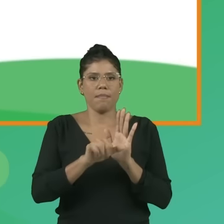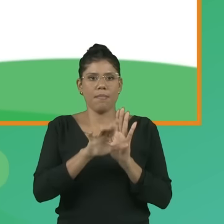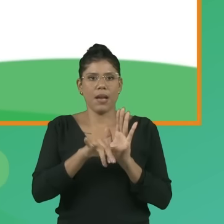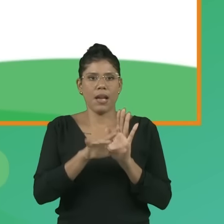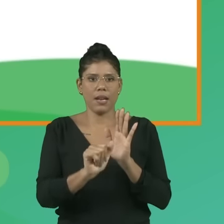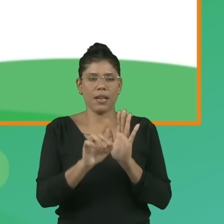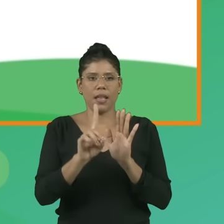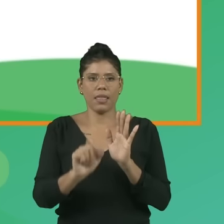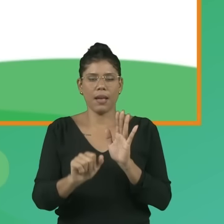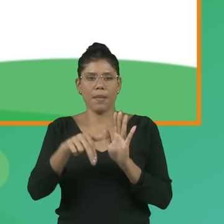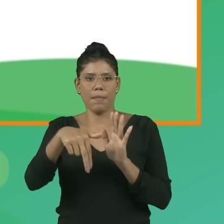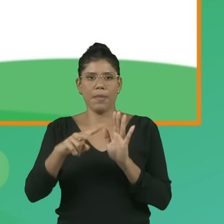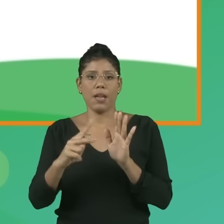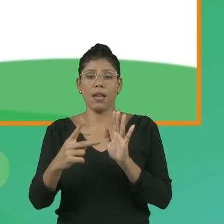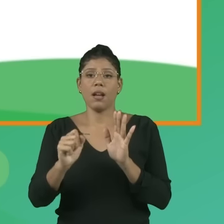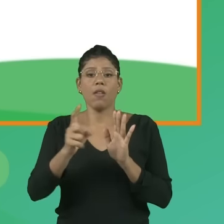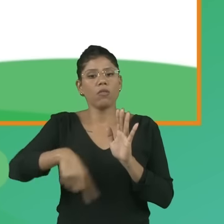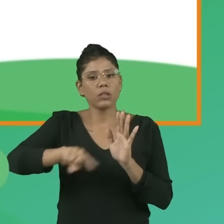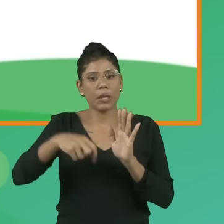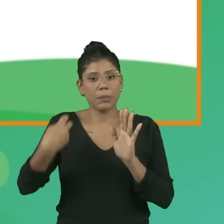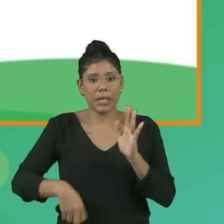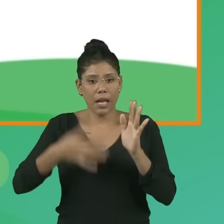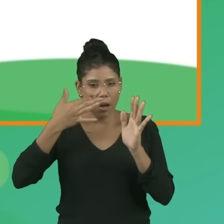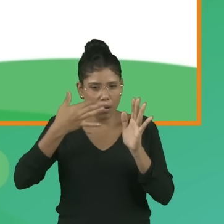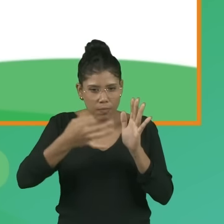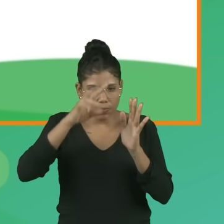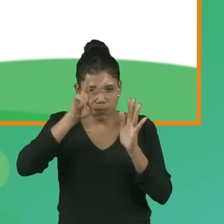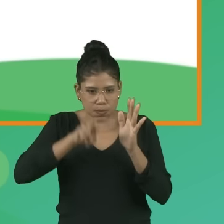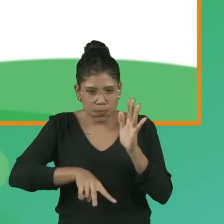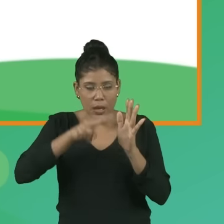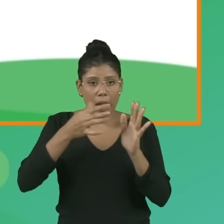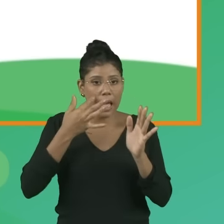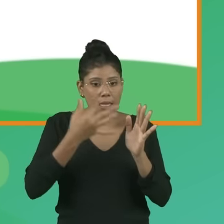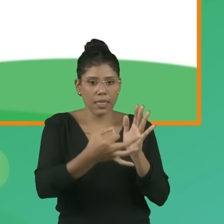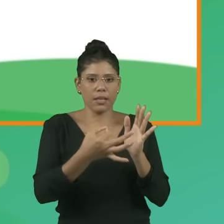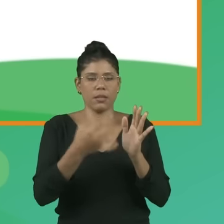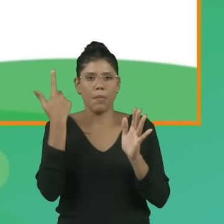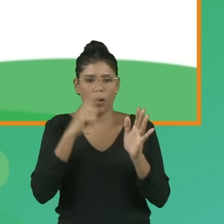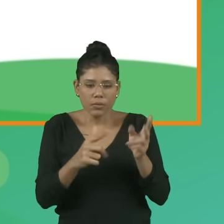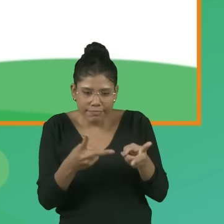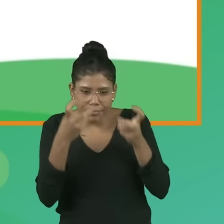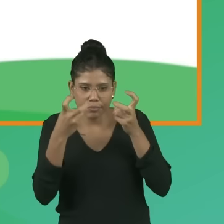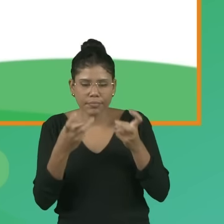importante. Então, leiam tudo, vejam tudo para vocês poderem estar sempre aí